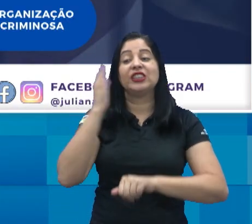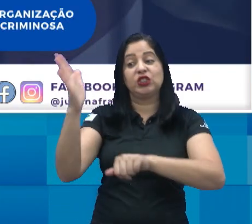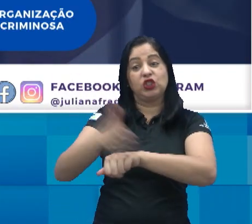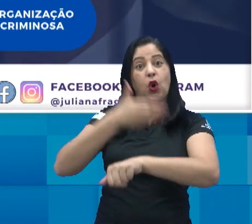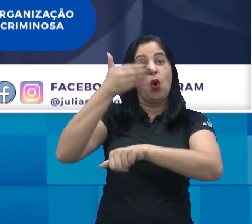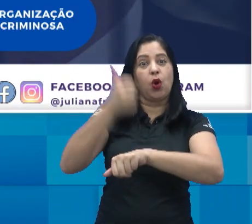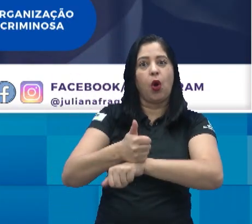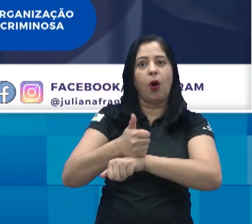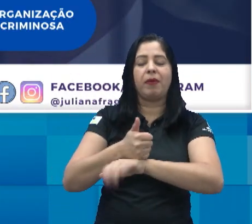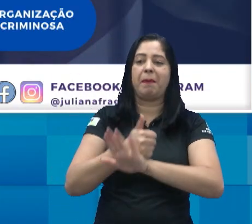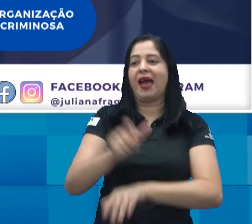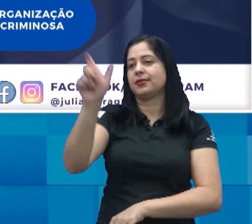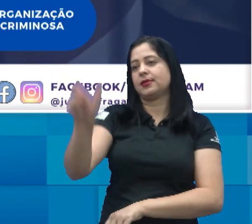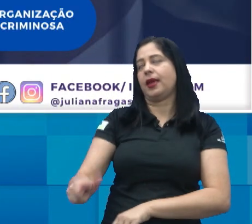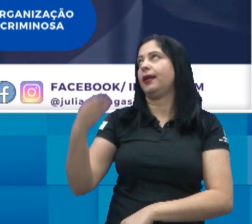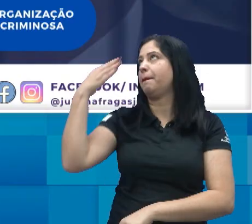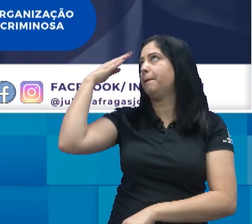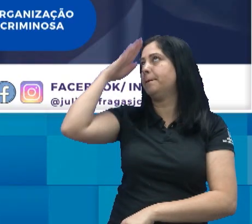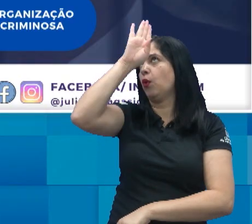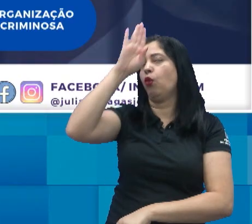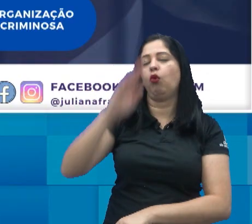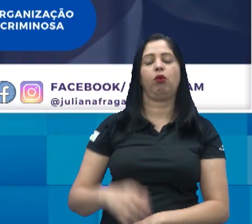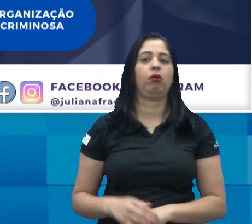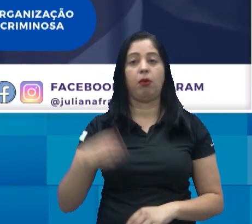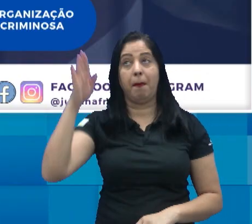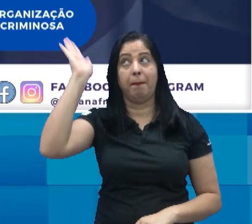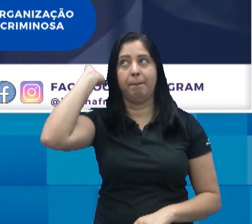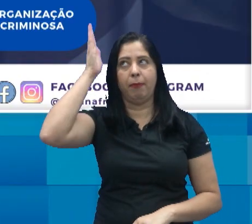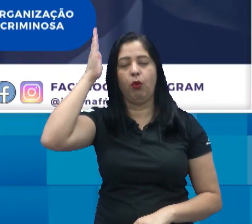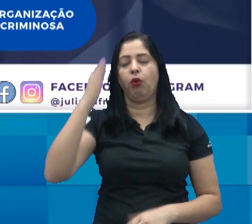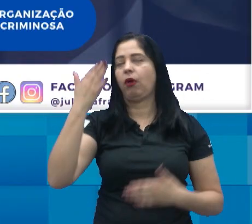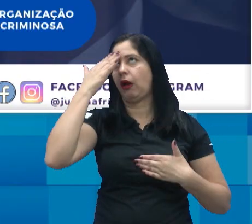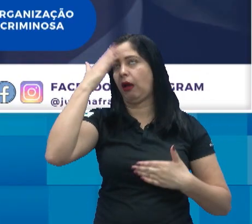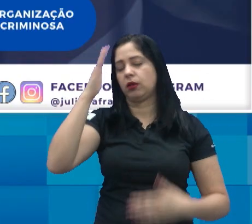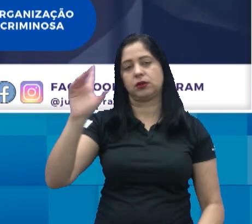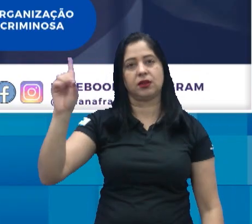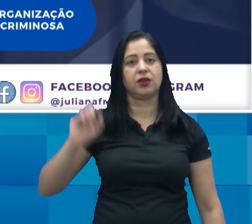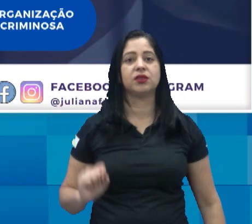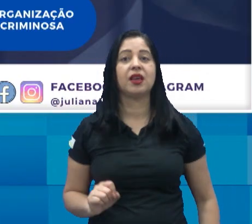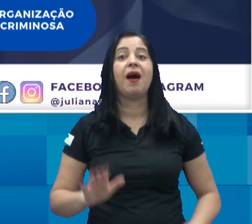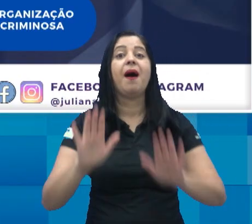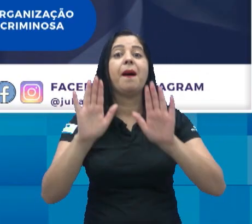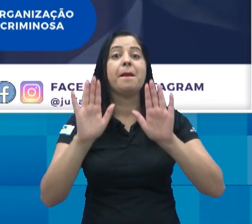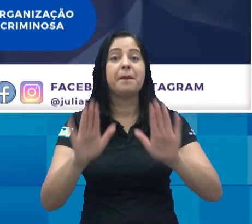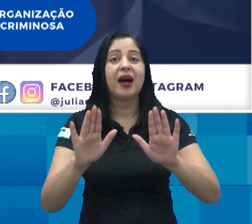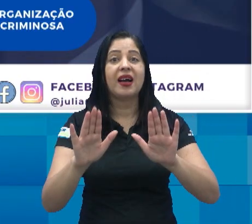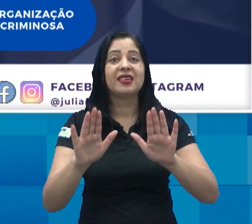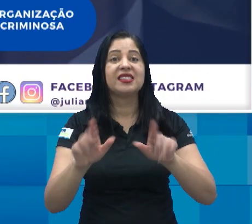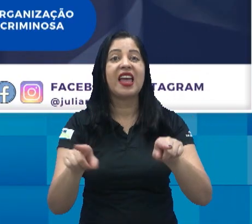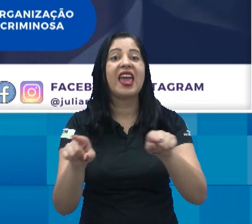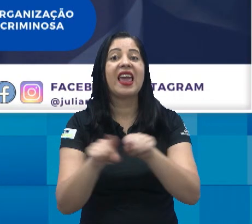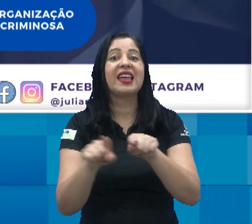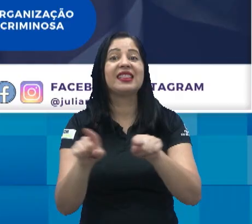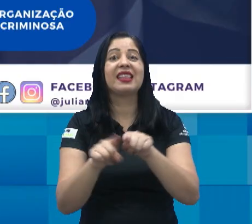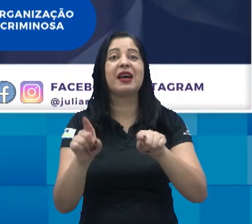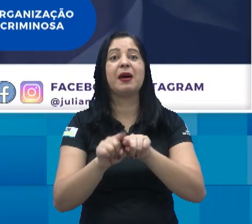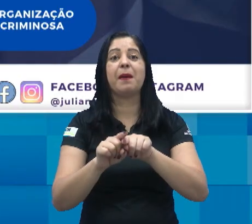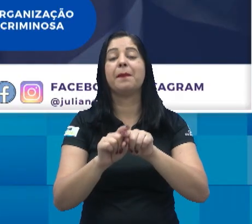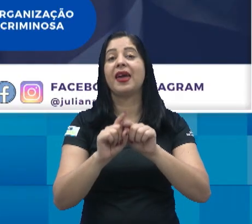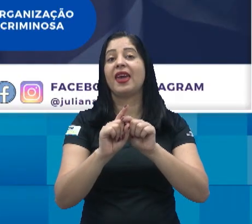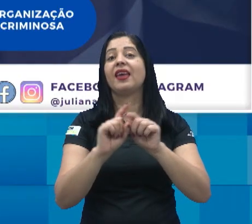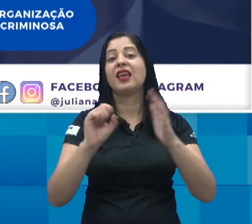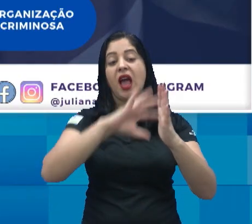ele é incompetente, graças a Deus é incompetente. Mas tem muito ainda, que ele vai pagar por vender a Amazônia e liberar